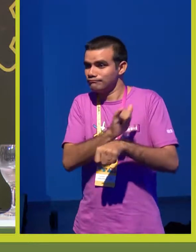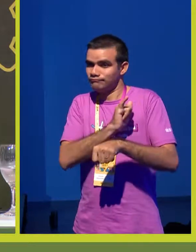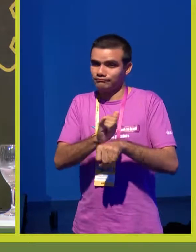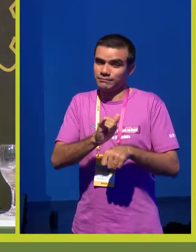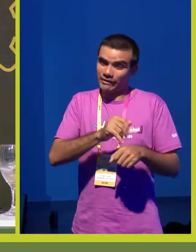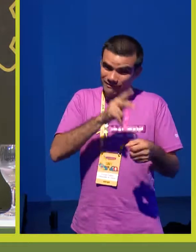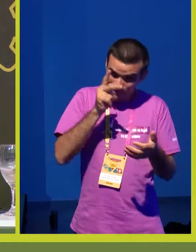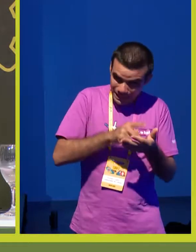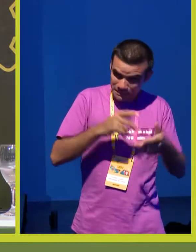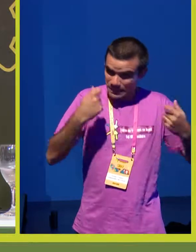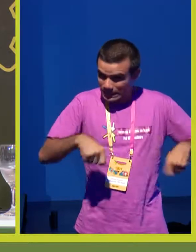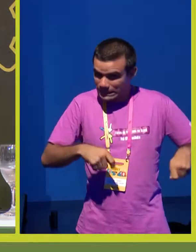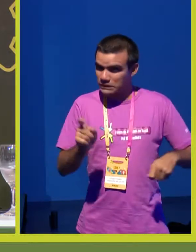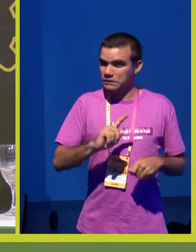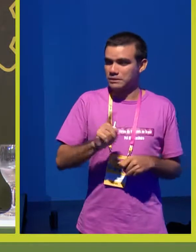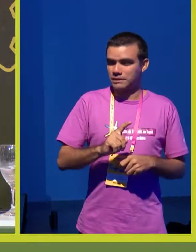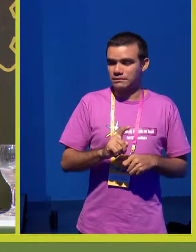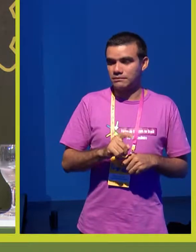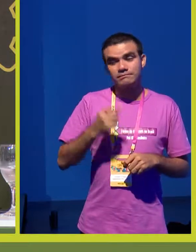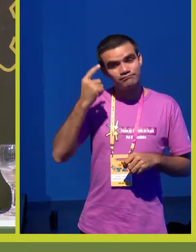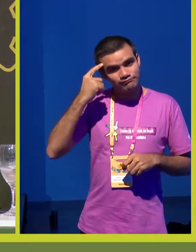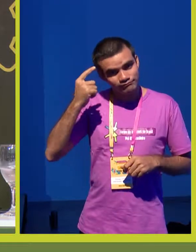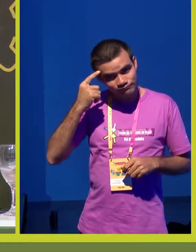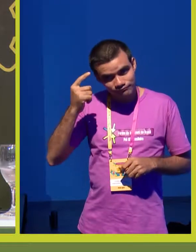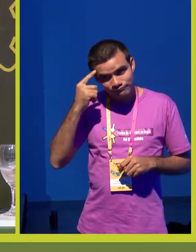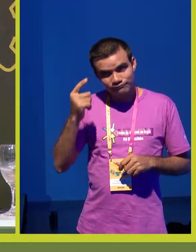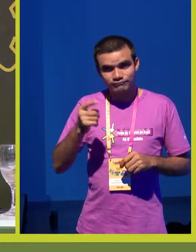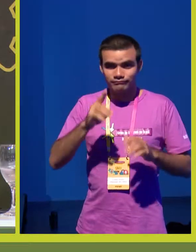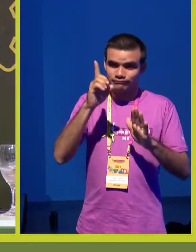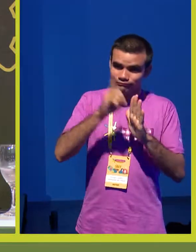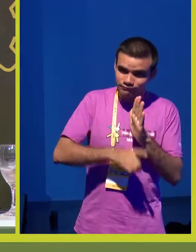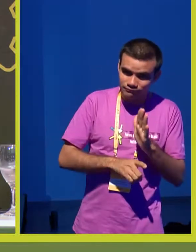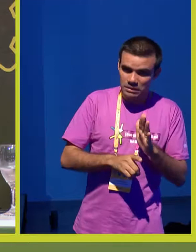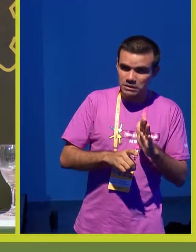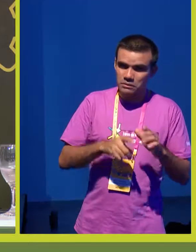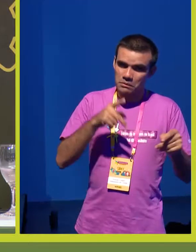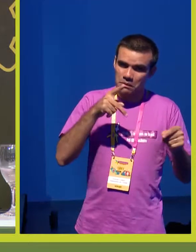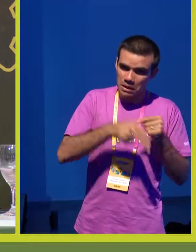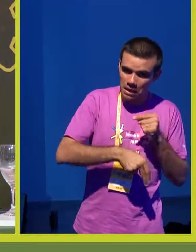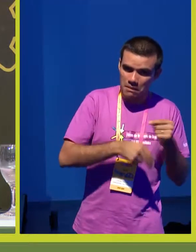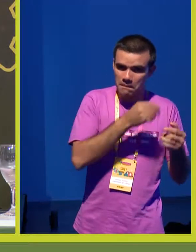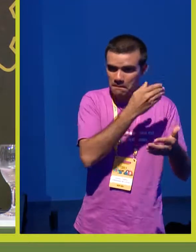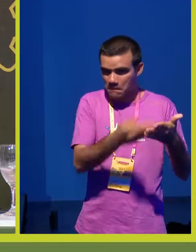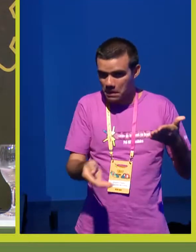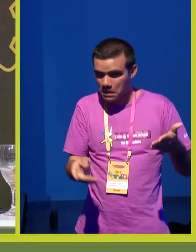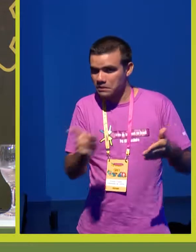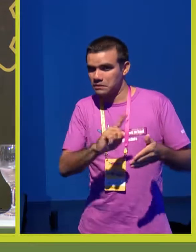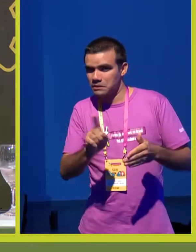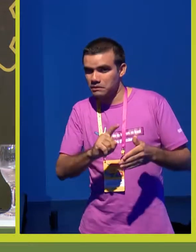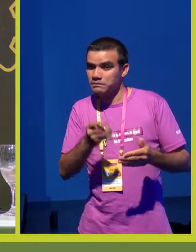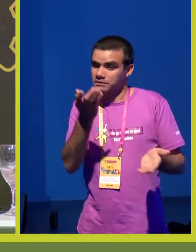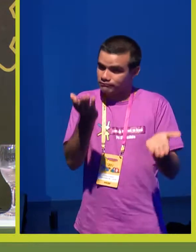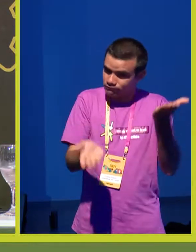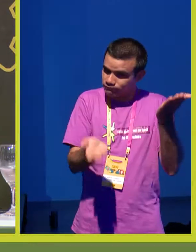e pensar na interferência em outros direitos, por isso também deve ser proporcional nesse balanço.